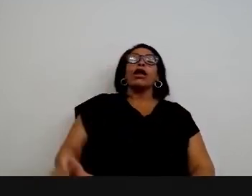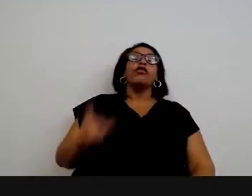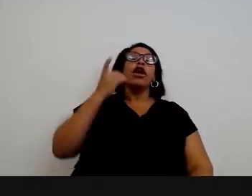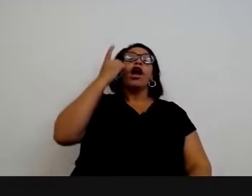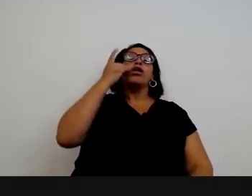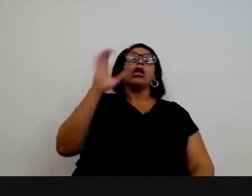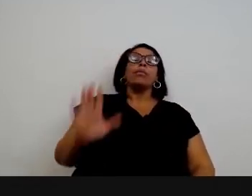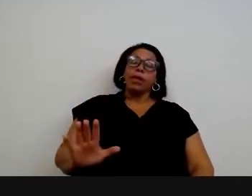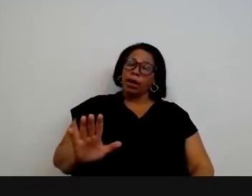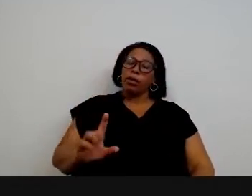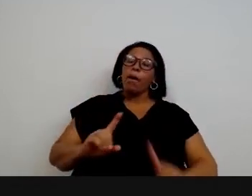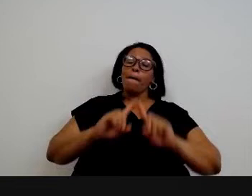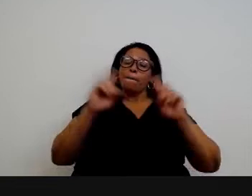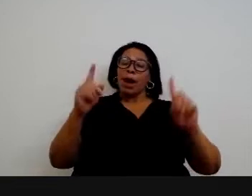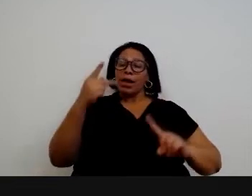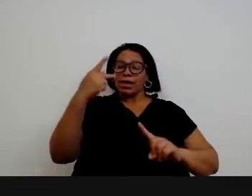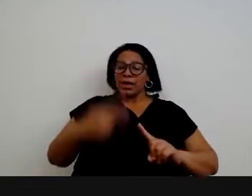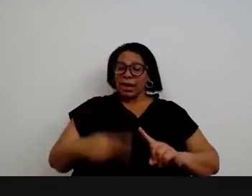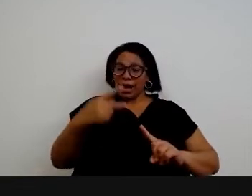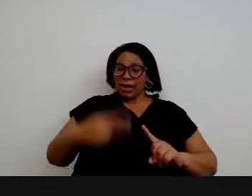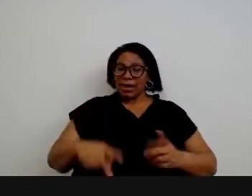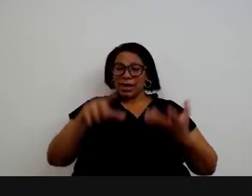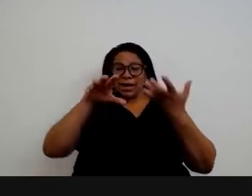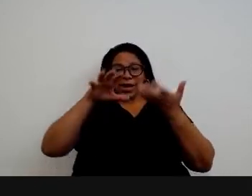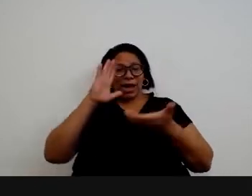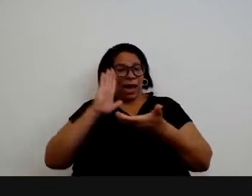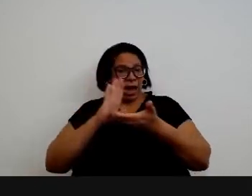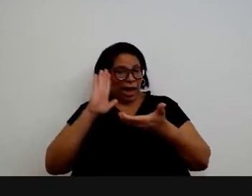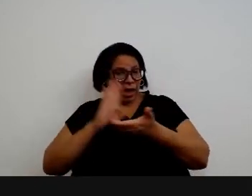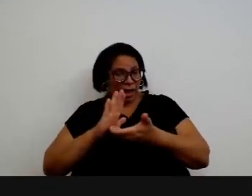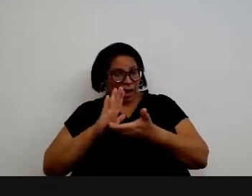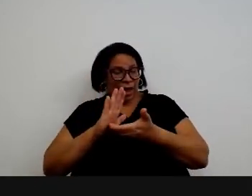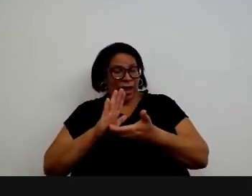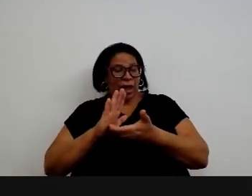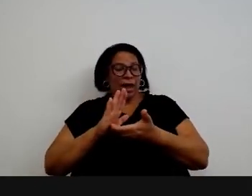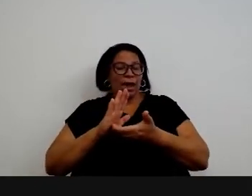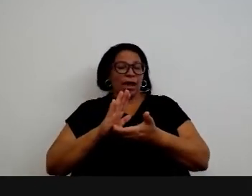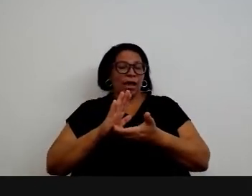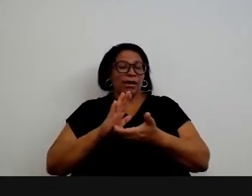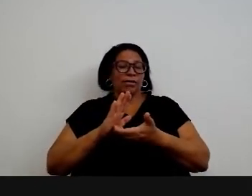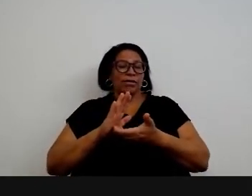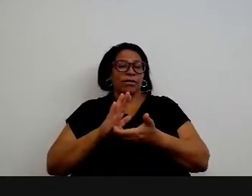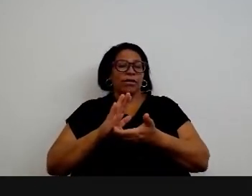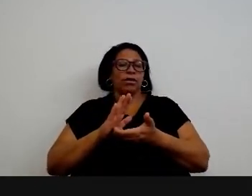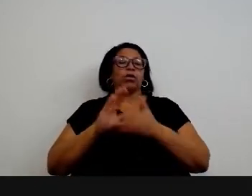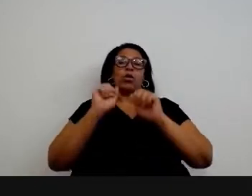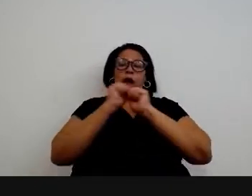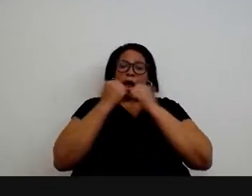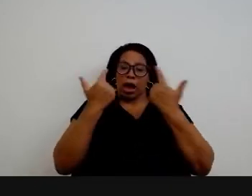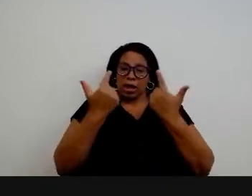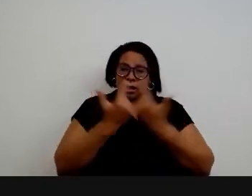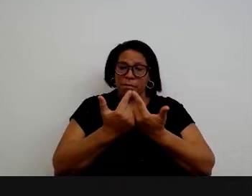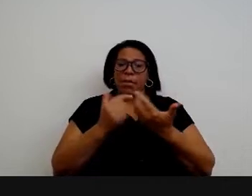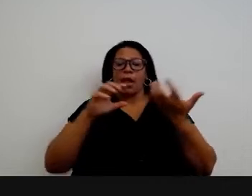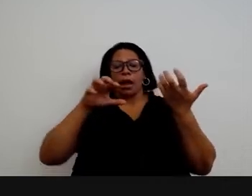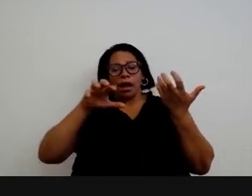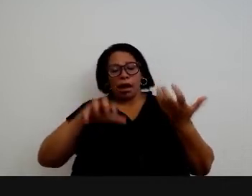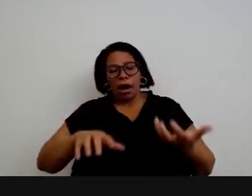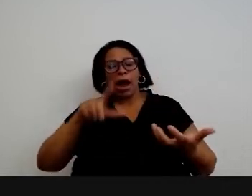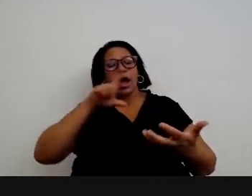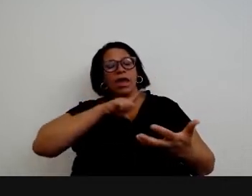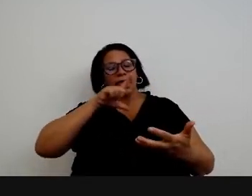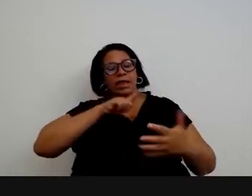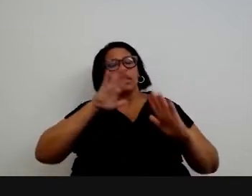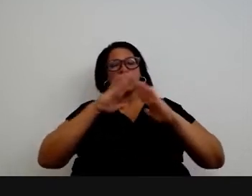casa da convicção, infelizmente, em boa parte dos legislativos que